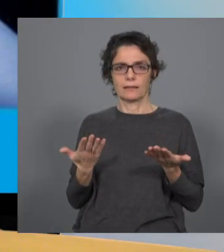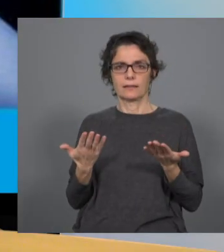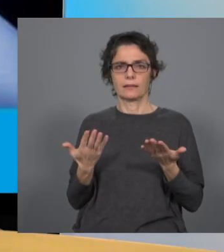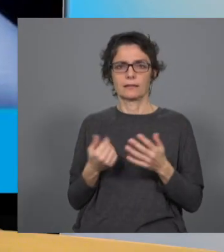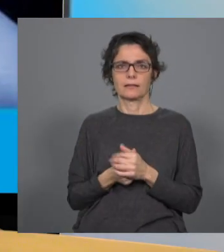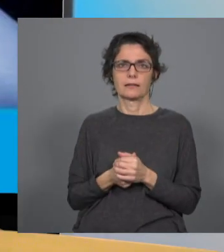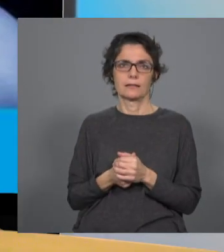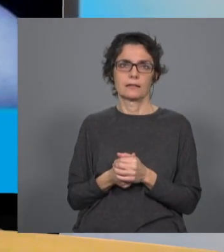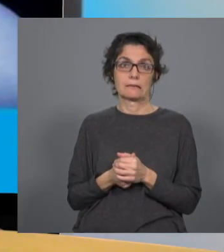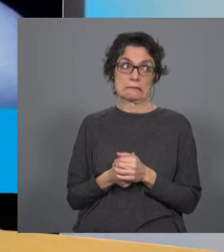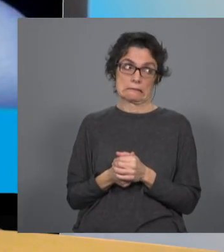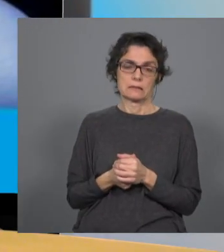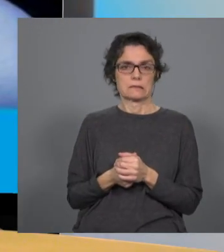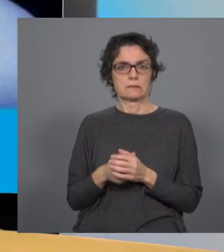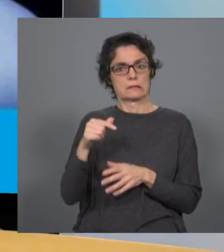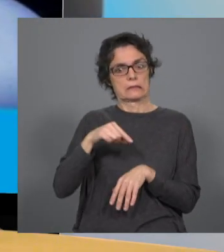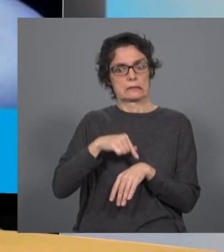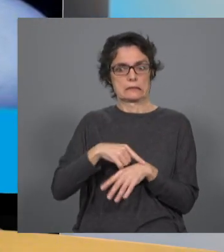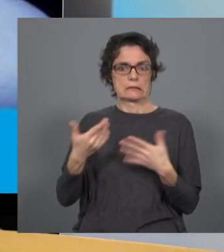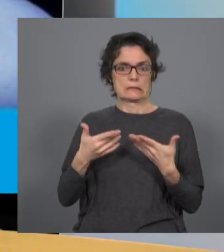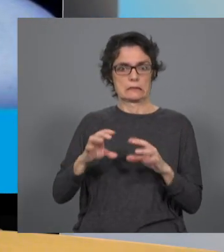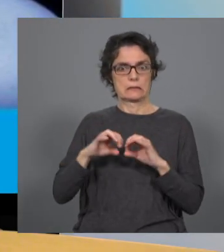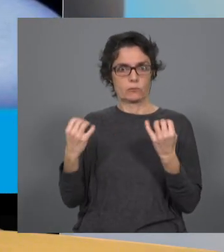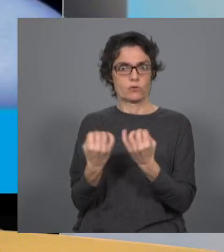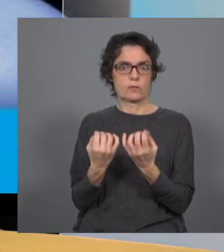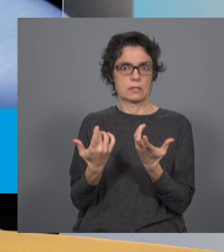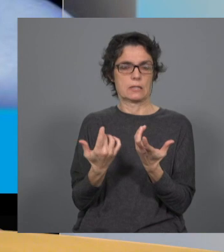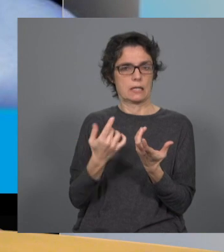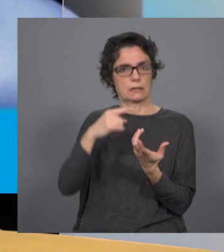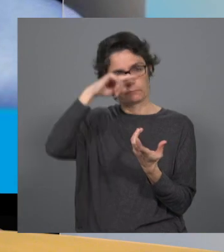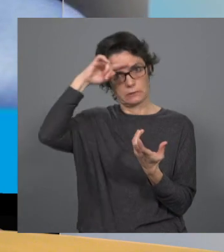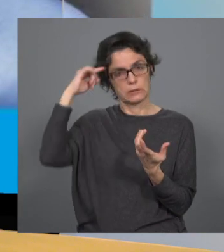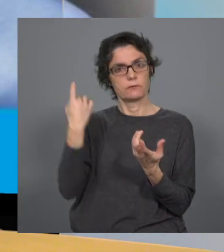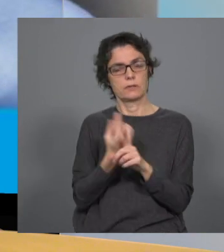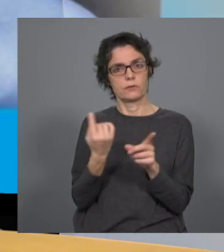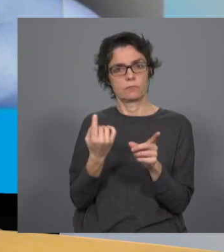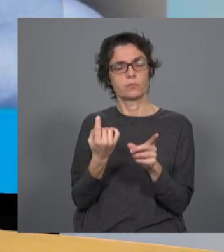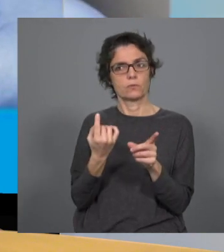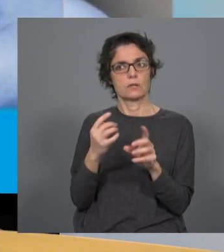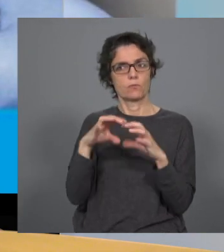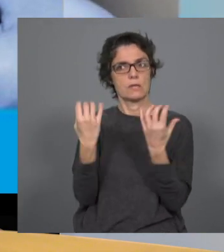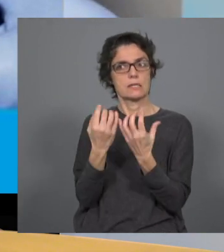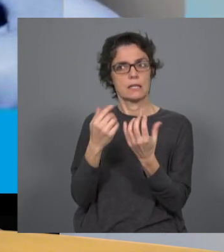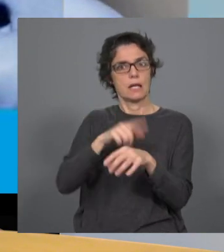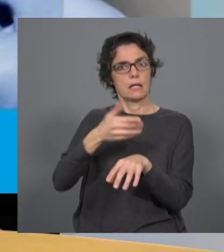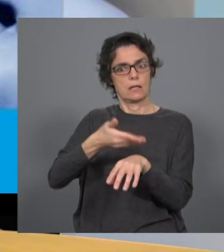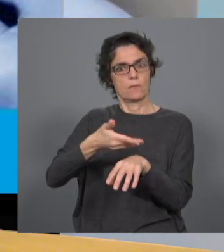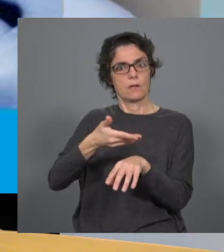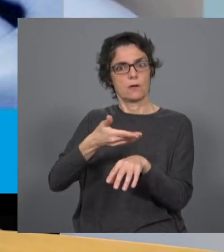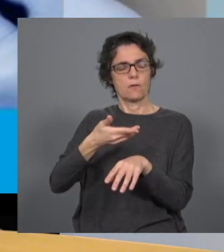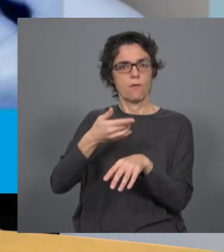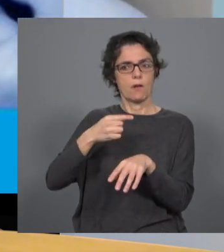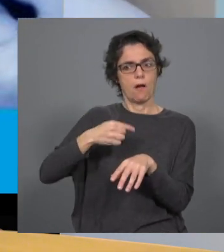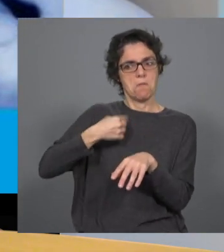quanto que pretende ser autossuficiente, percebemos Sim. agora que não é, mas também um pouco individualista, conseguir conceber um